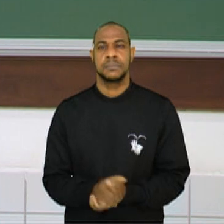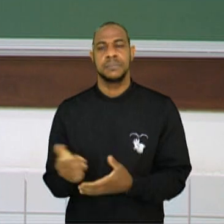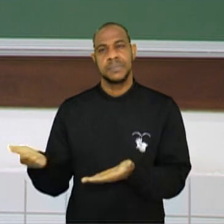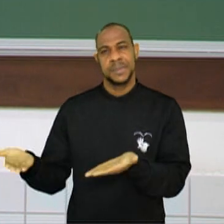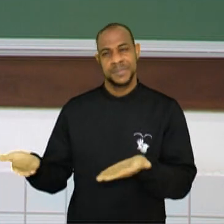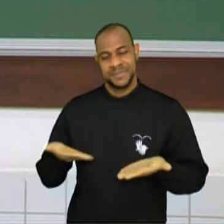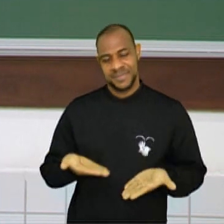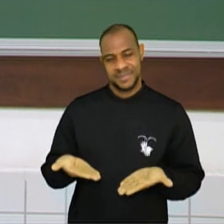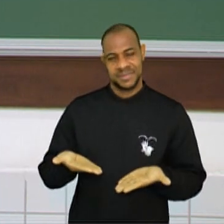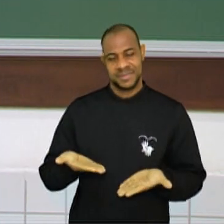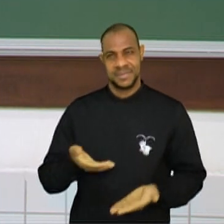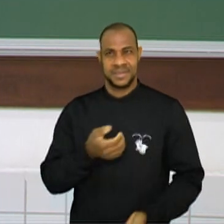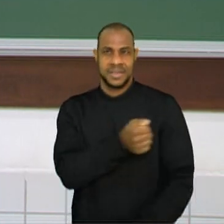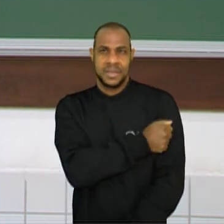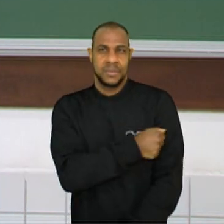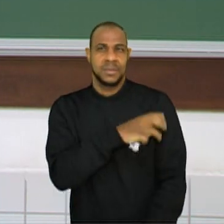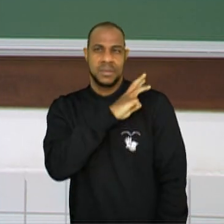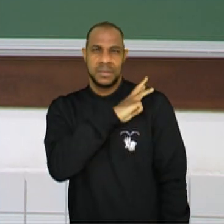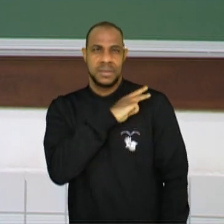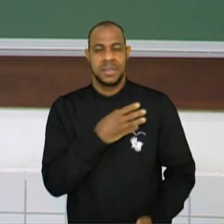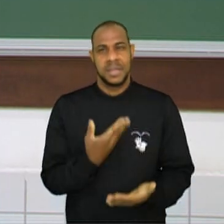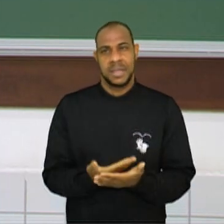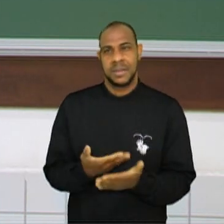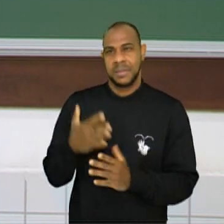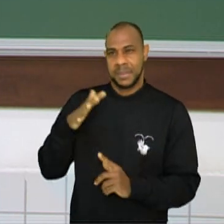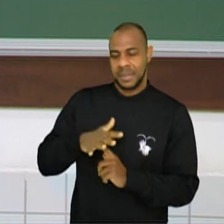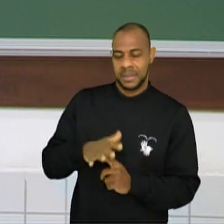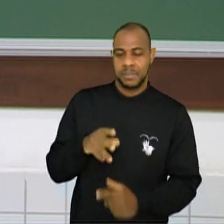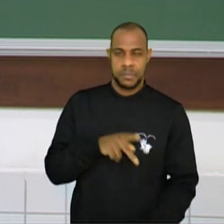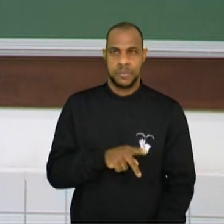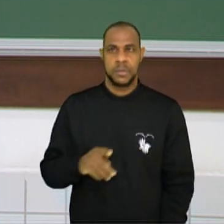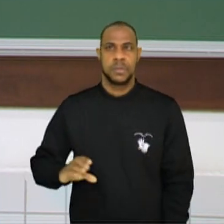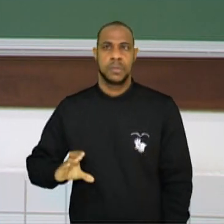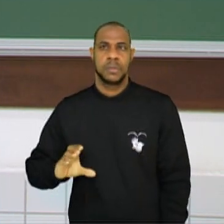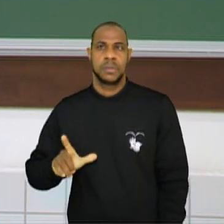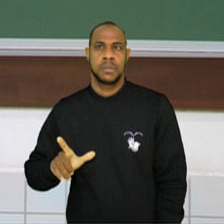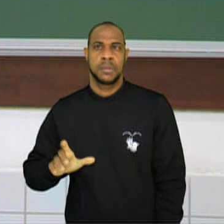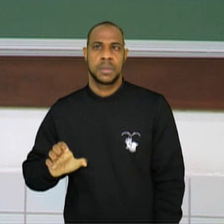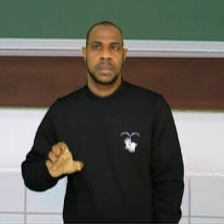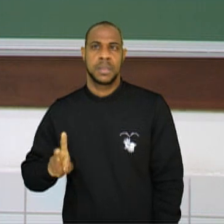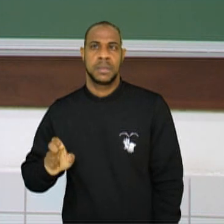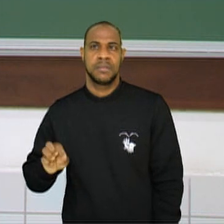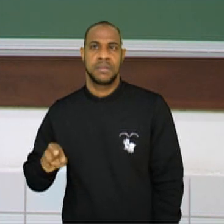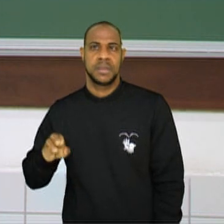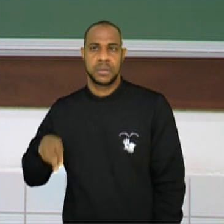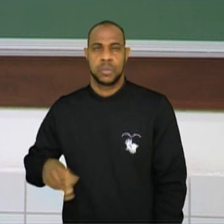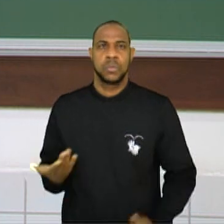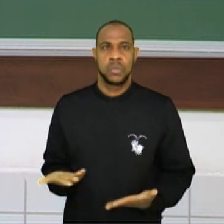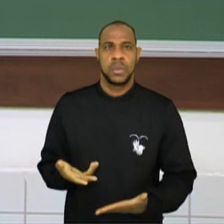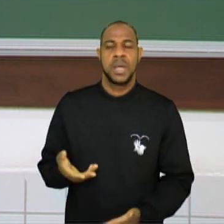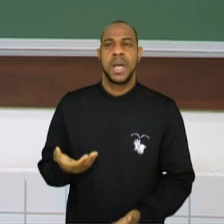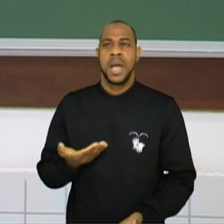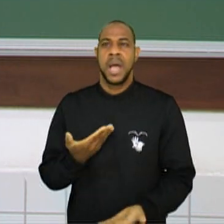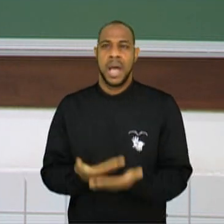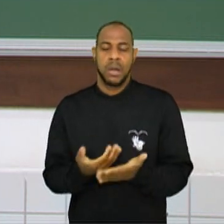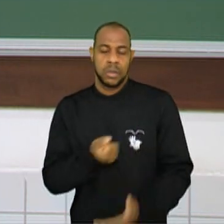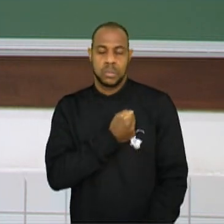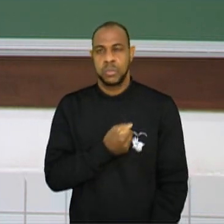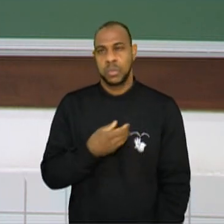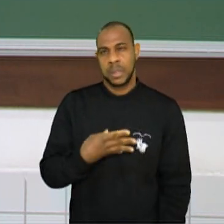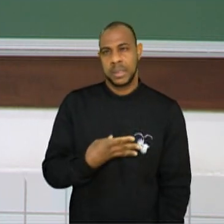Bem-vindos, alunos da terceira série, ao Aula Paraná. Eu sou o professor Cleverton, essa é a aula número 47 de